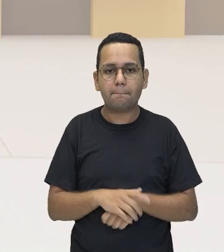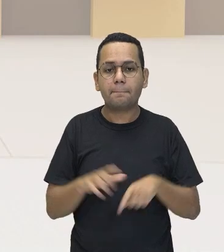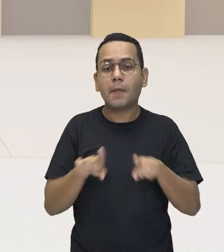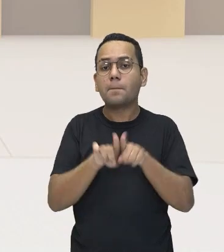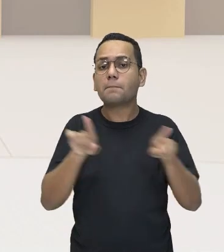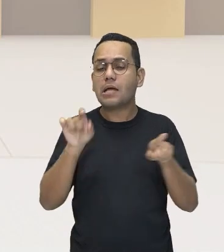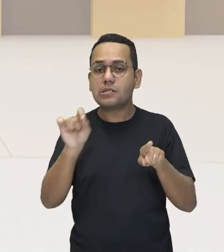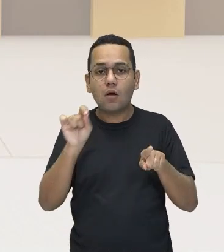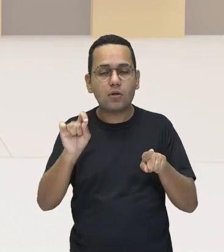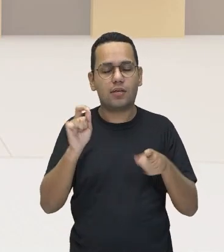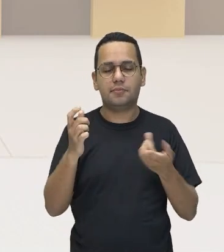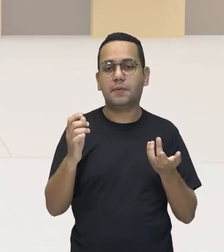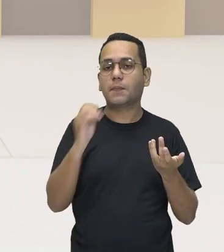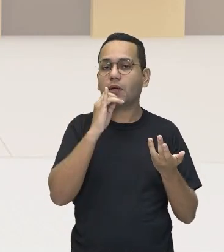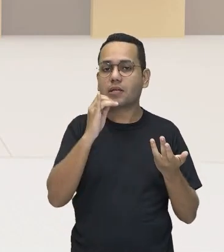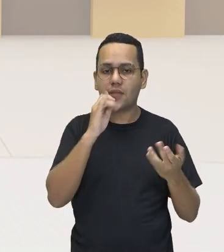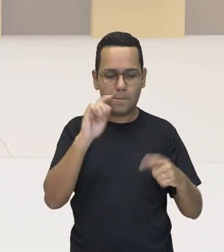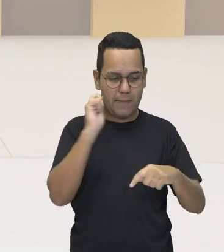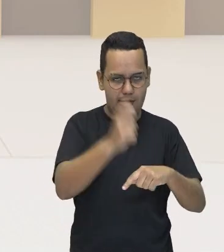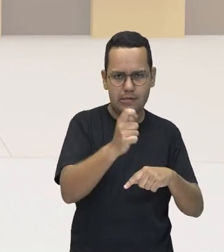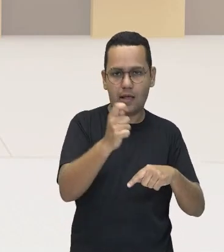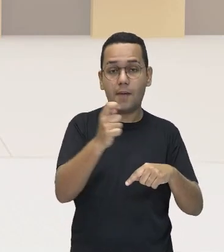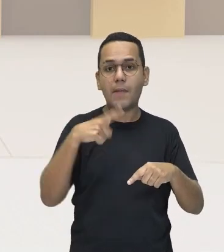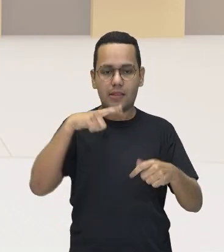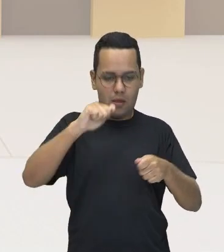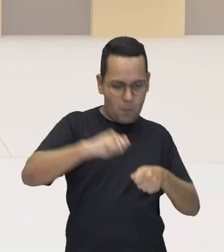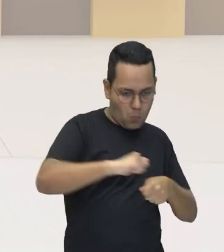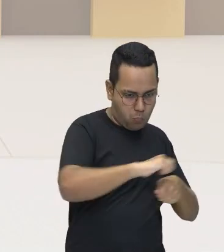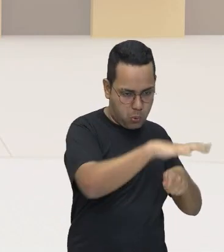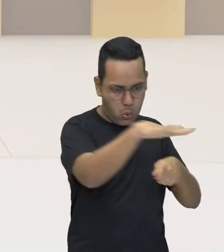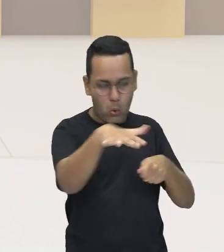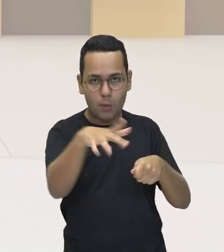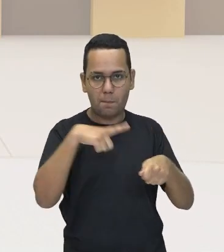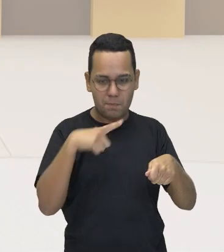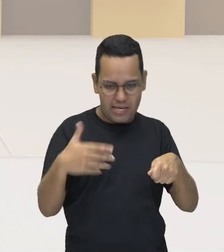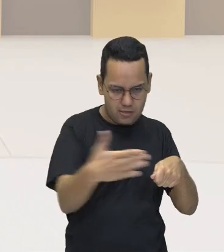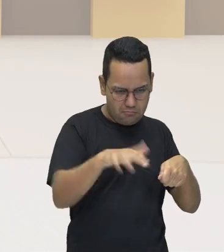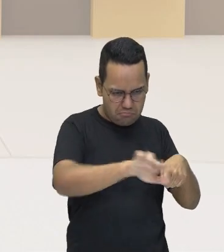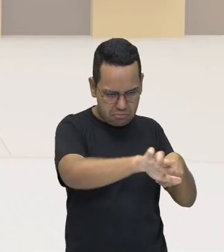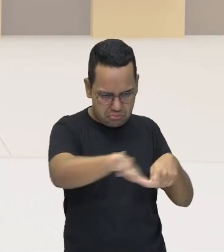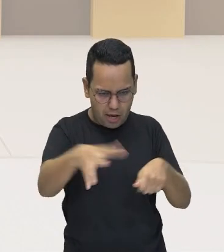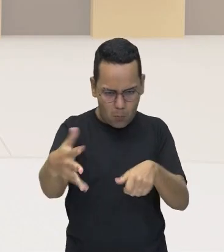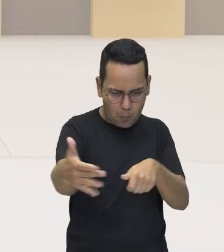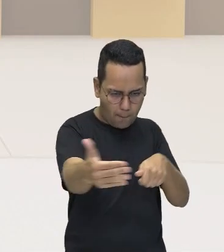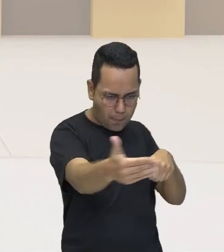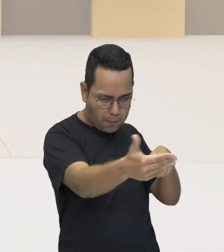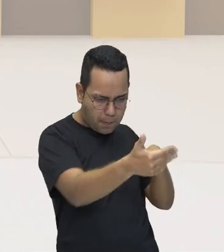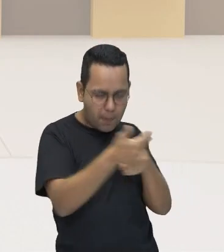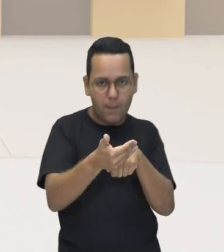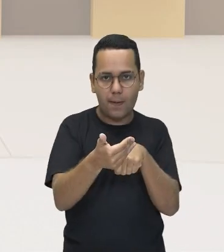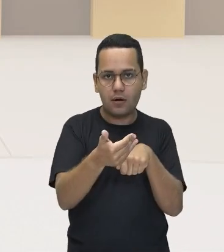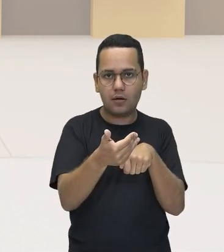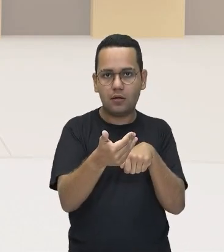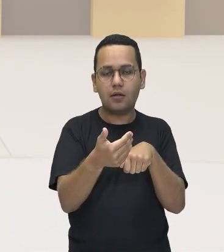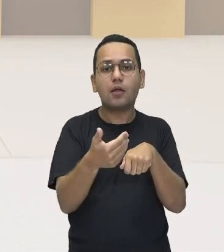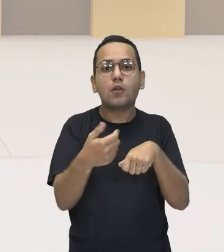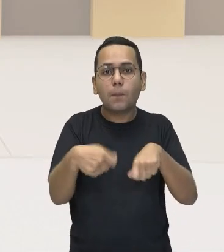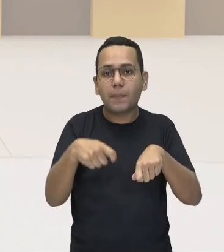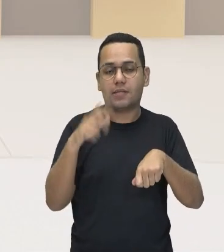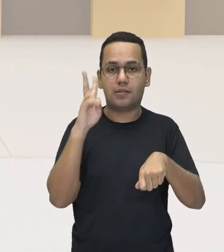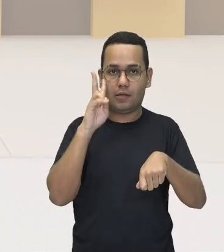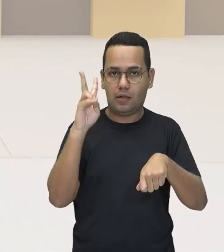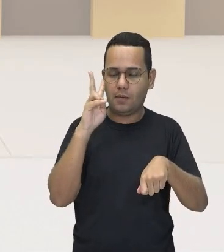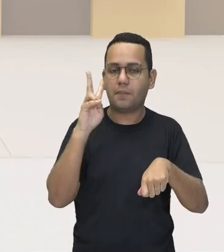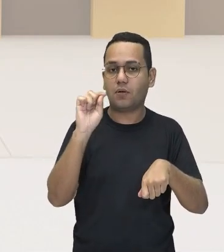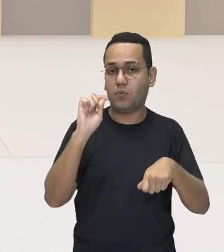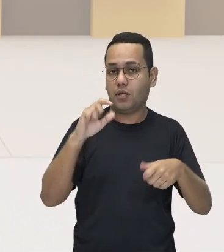em abundância, ok? Na época de reprodução não pode, então vamos pensar sustentavelmente, beleza? Outro